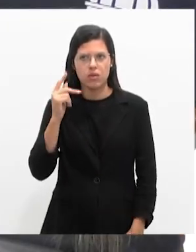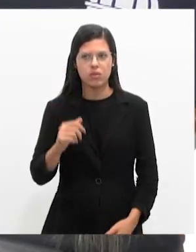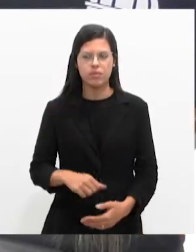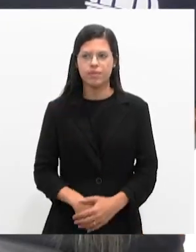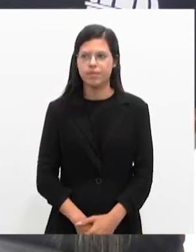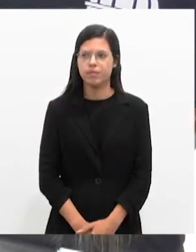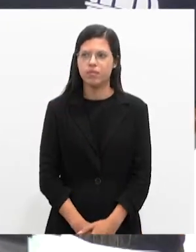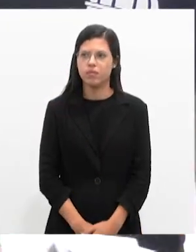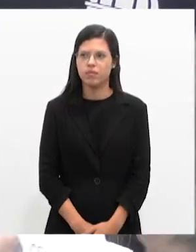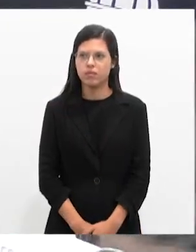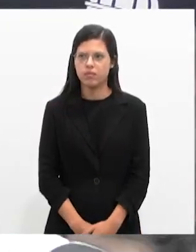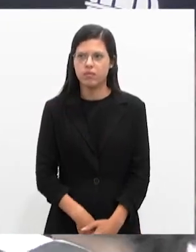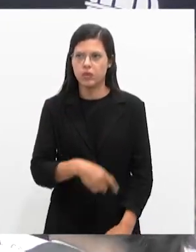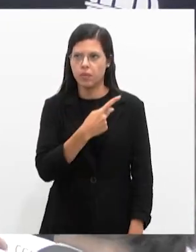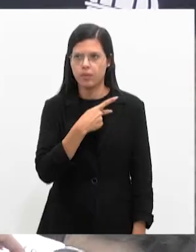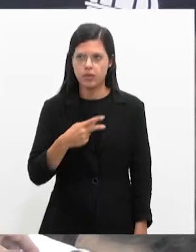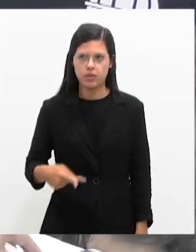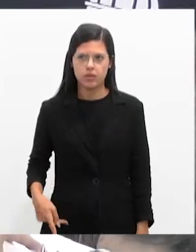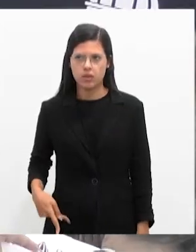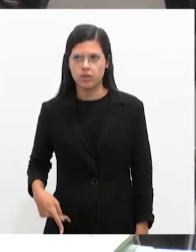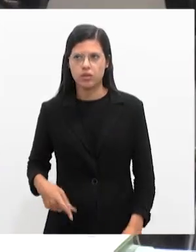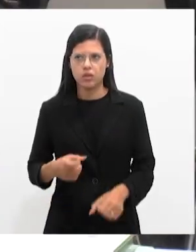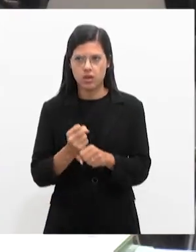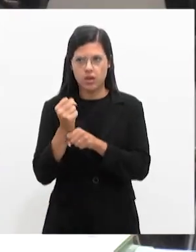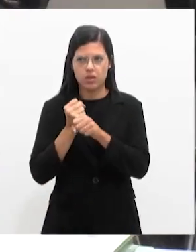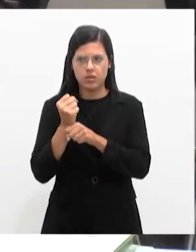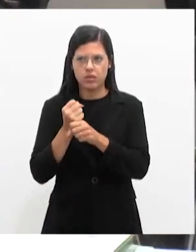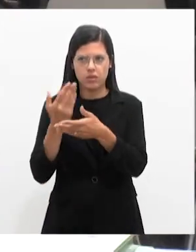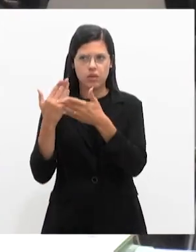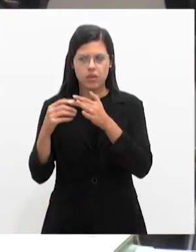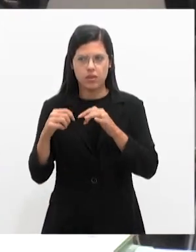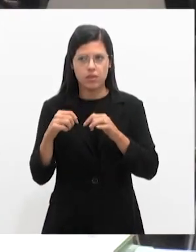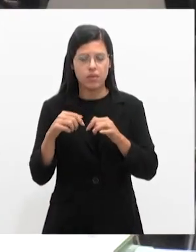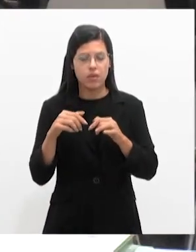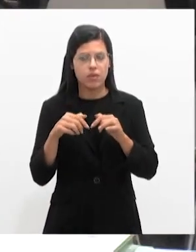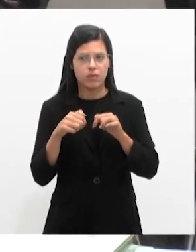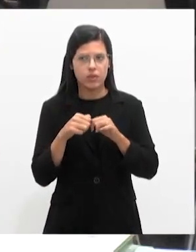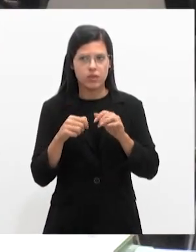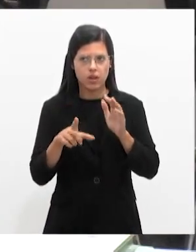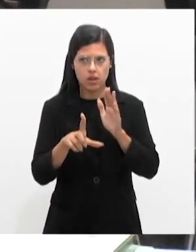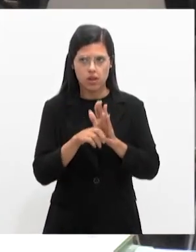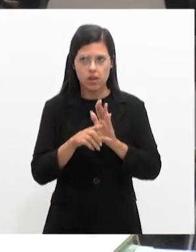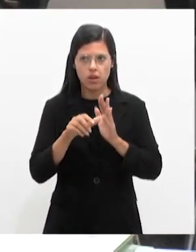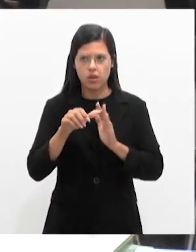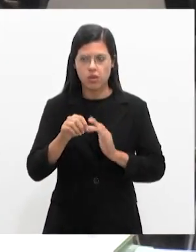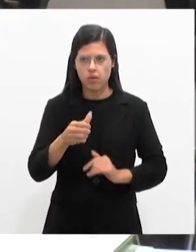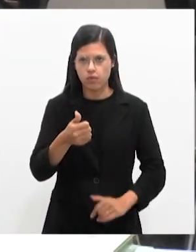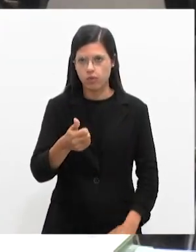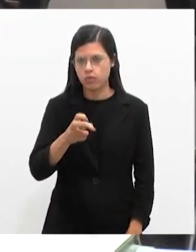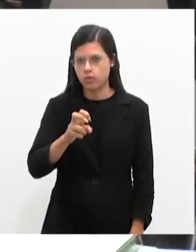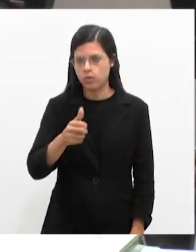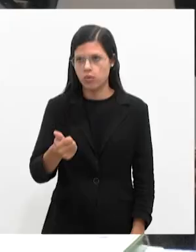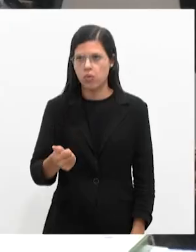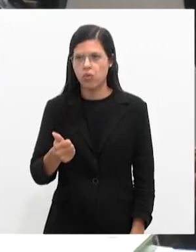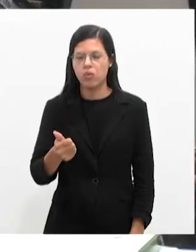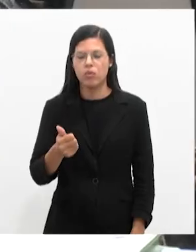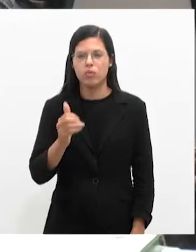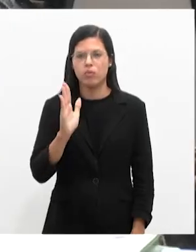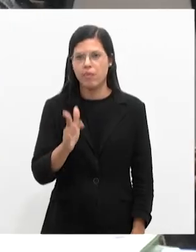há muitos anos atrás, eu fiz a lei 9151, de 21 de dezembro de